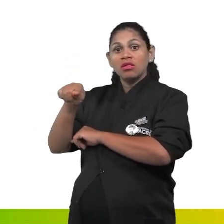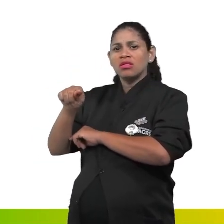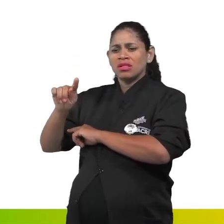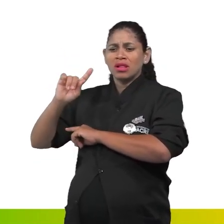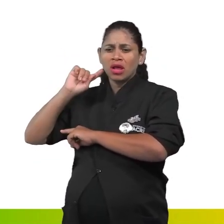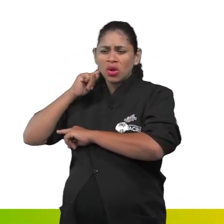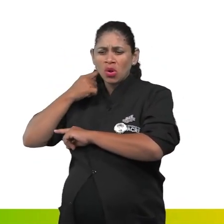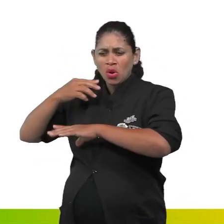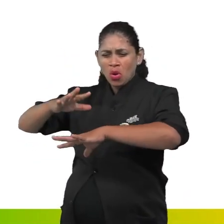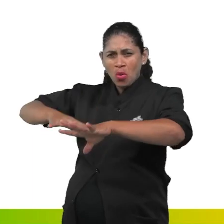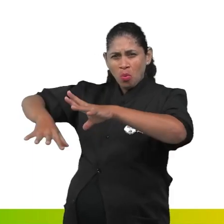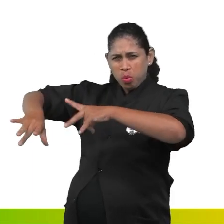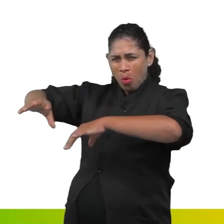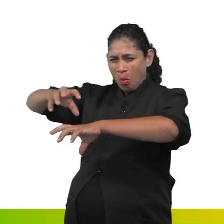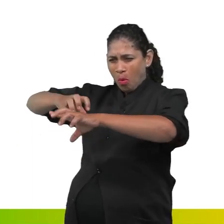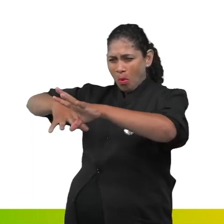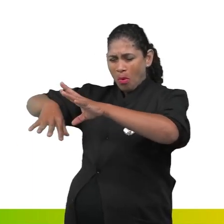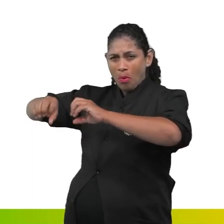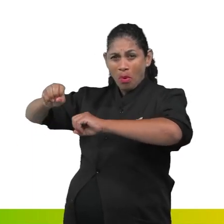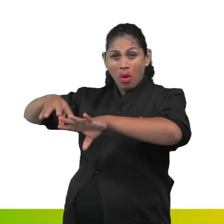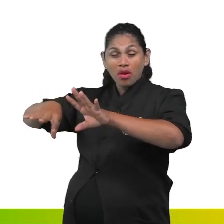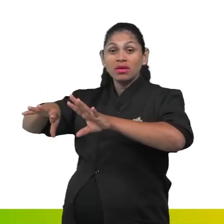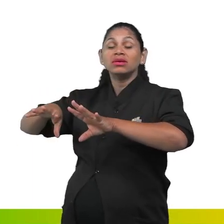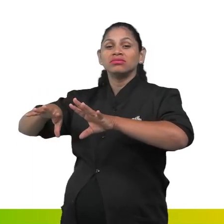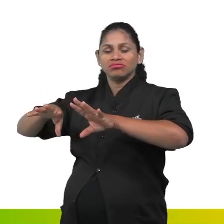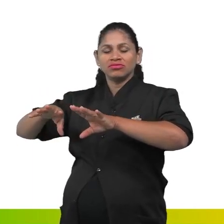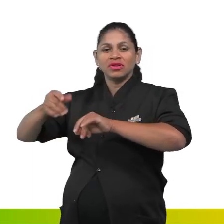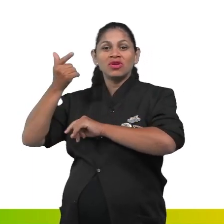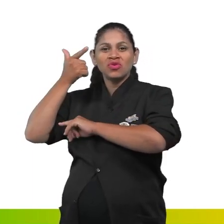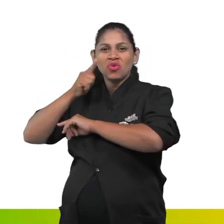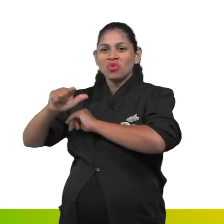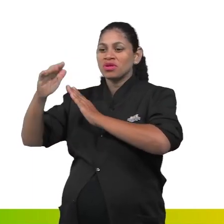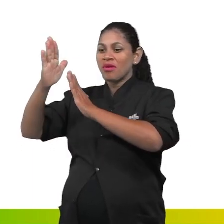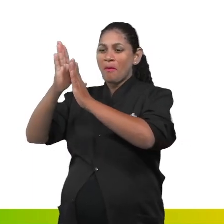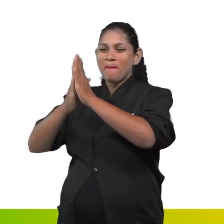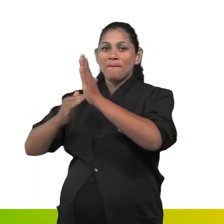Janeiro, conseguiu fazer uma produção artística em série,